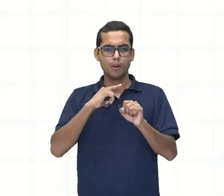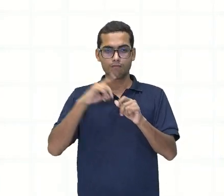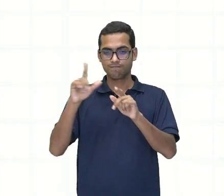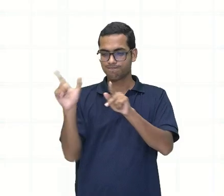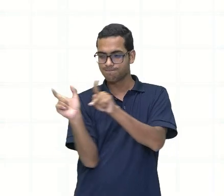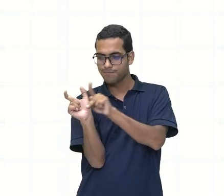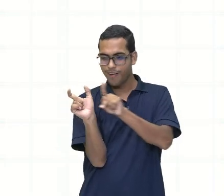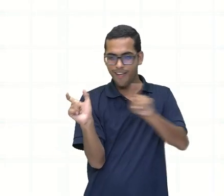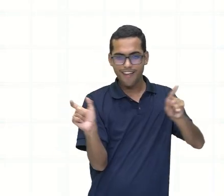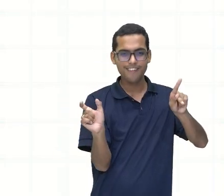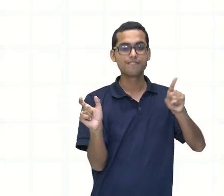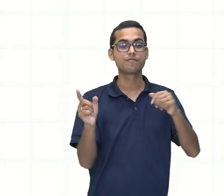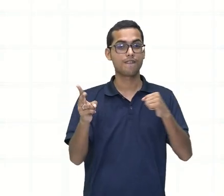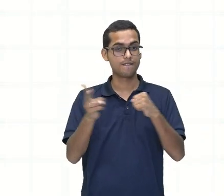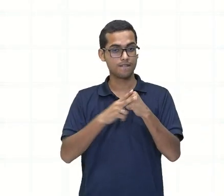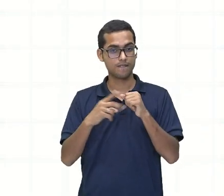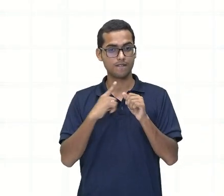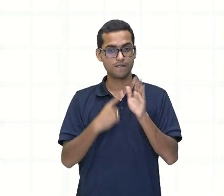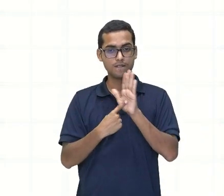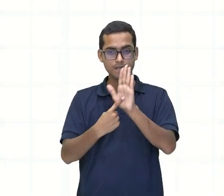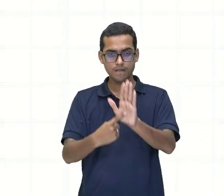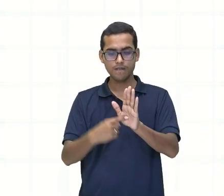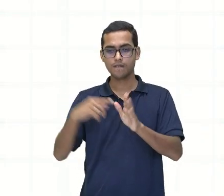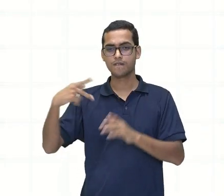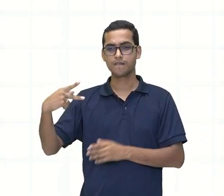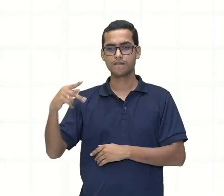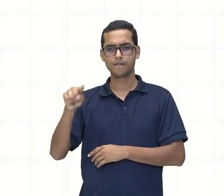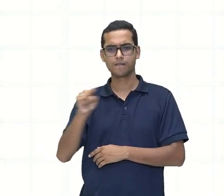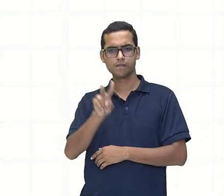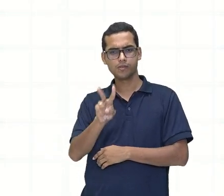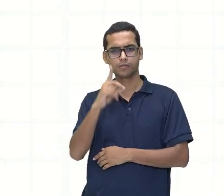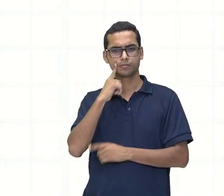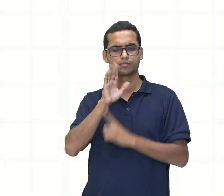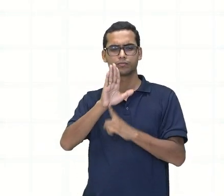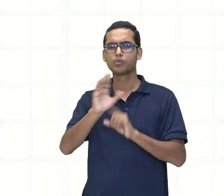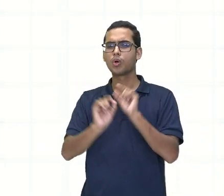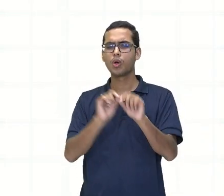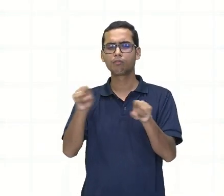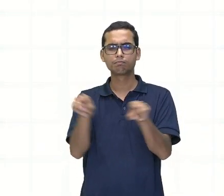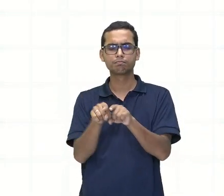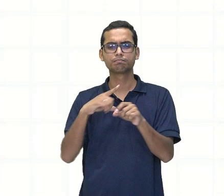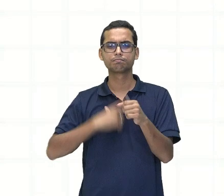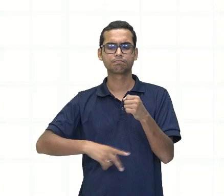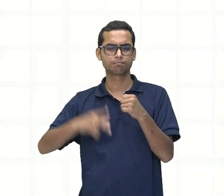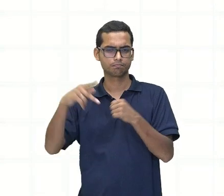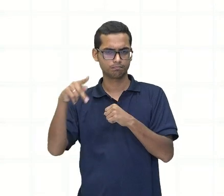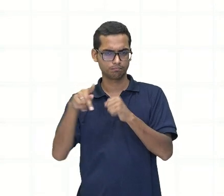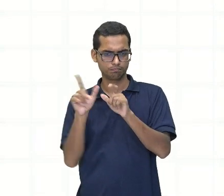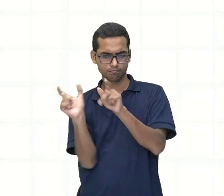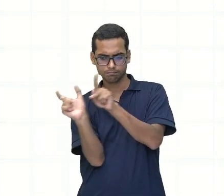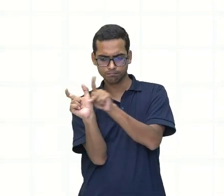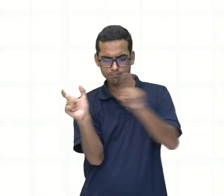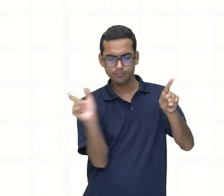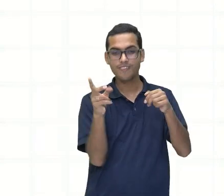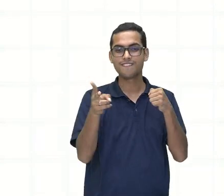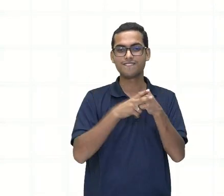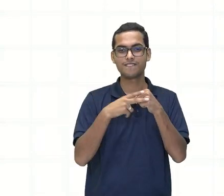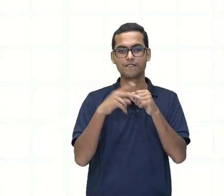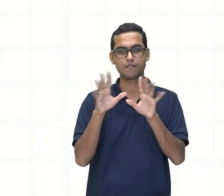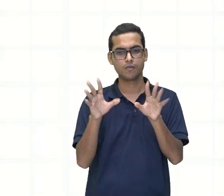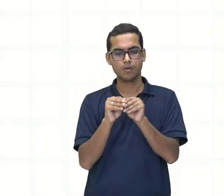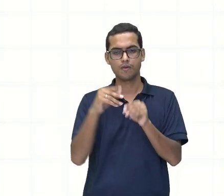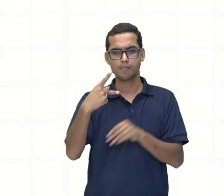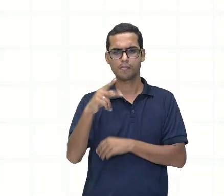Vou colocar aqui, ó, igual a PV, predicado verbal. Por quê, professor? Porque o núcleo dele é um verbo